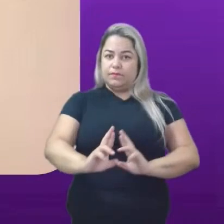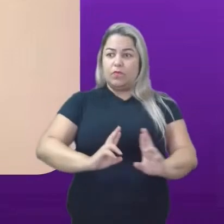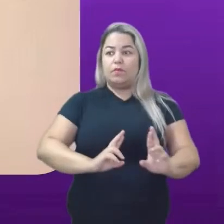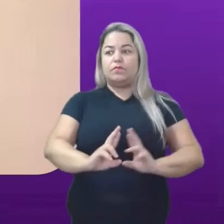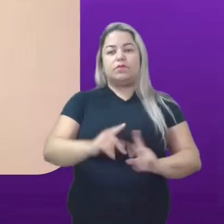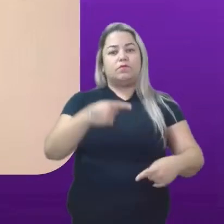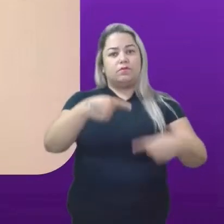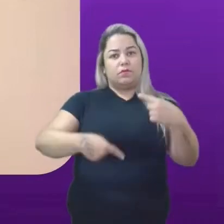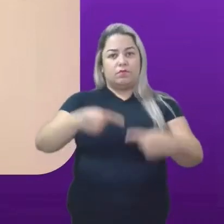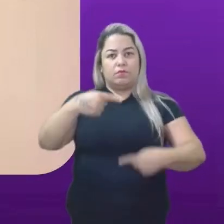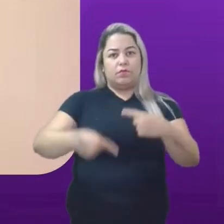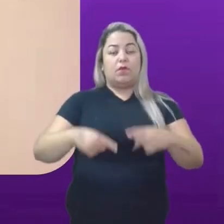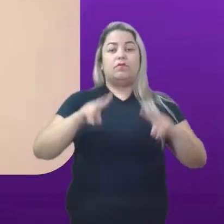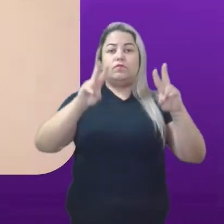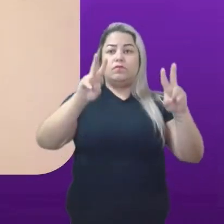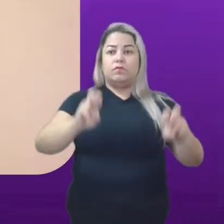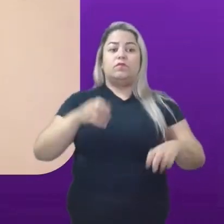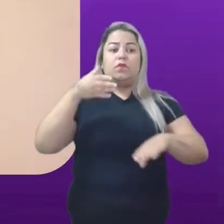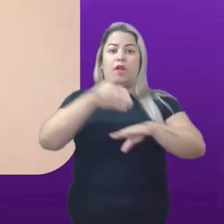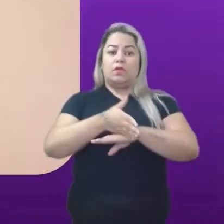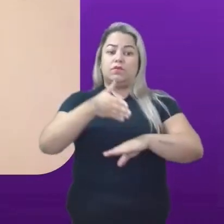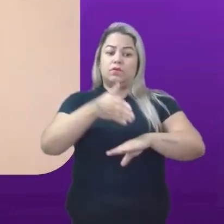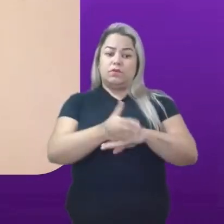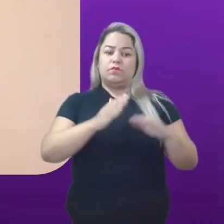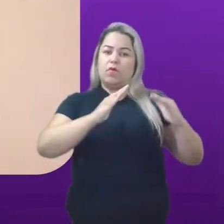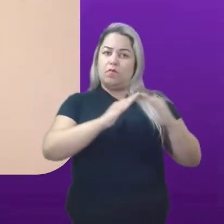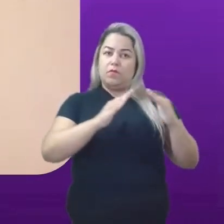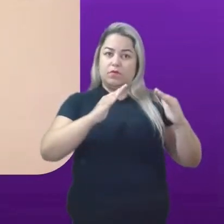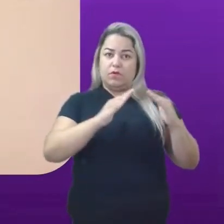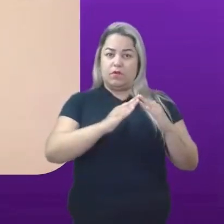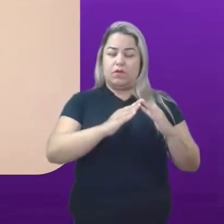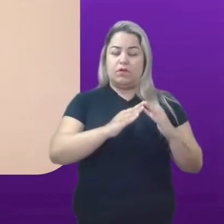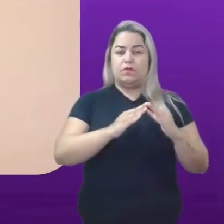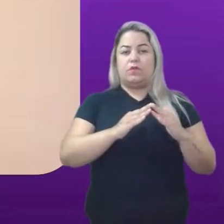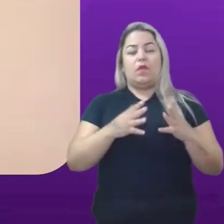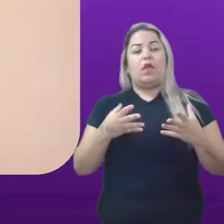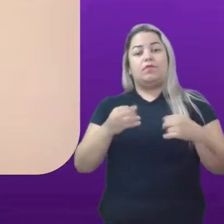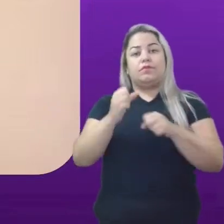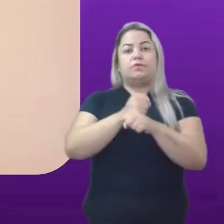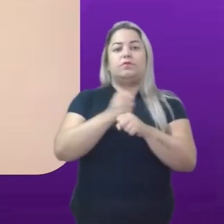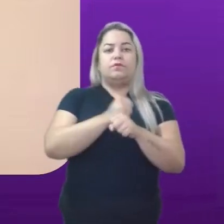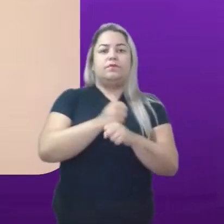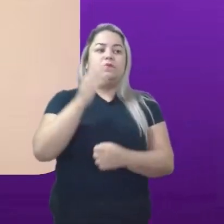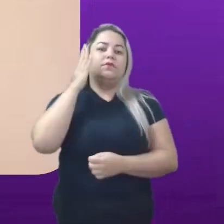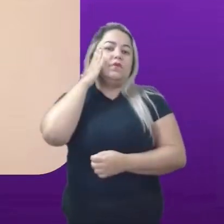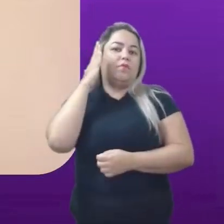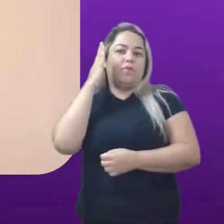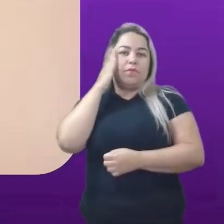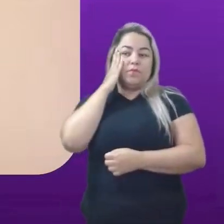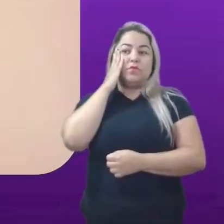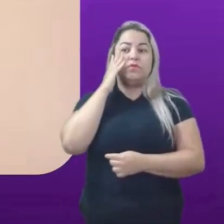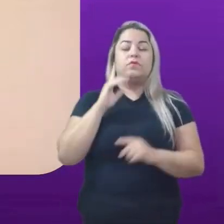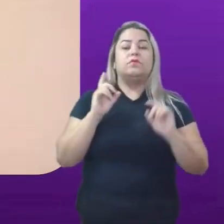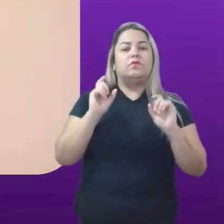de debate sobre o direito e sobre o acesso à moradia há muitos anos. A gente sabe que o déficit